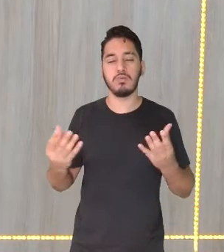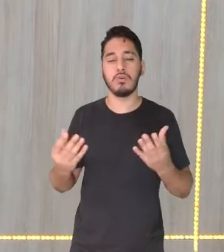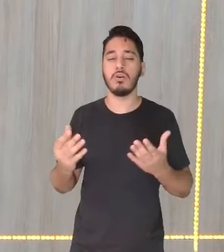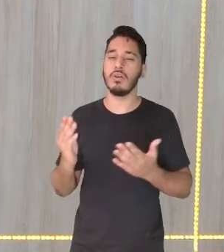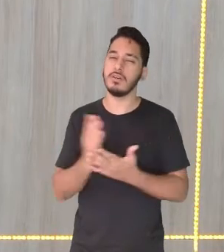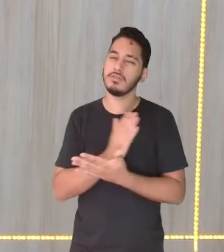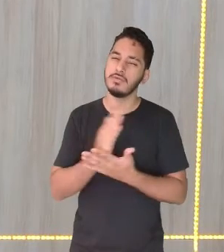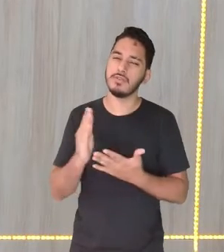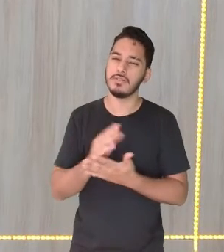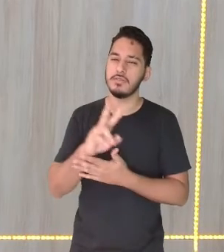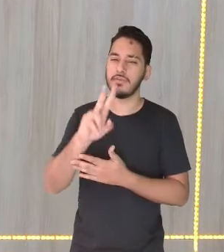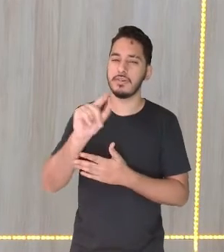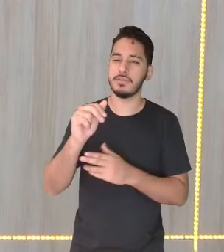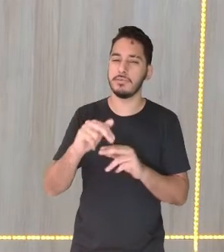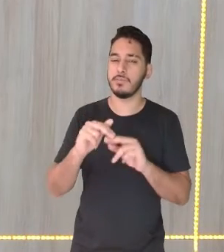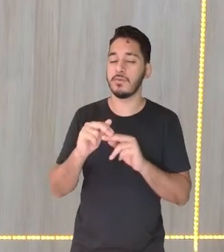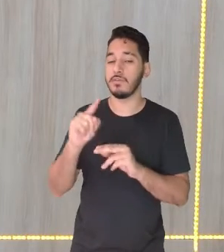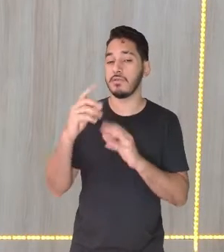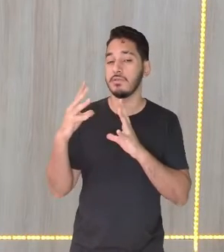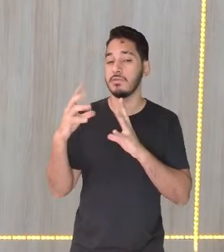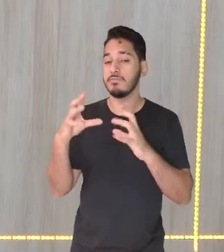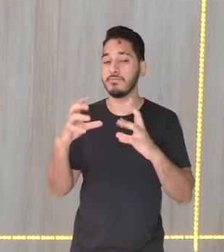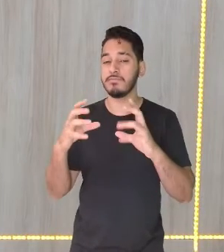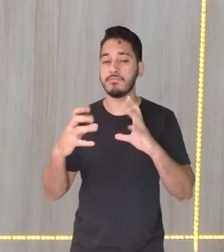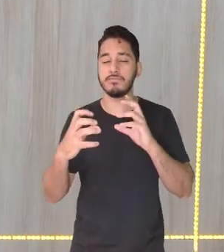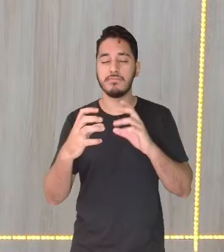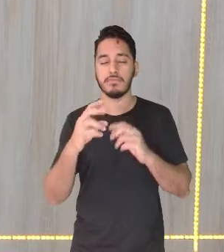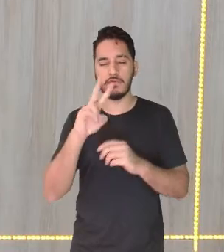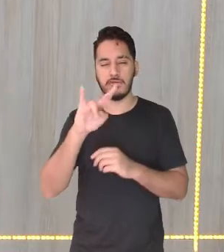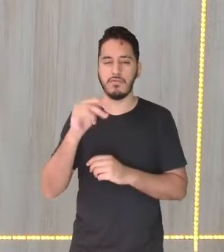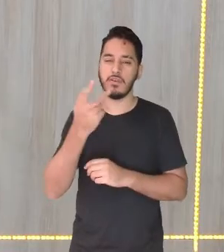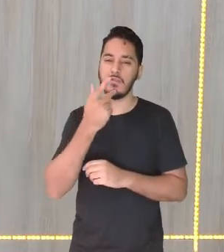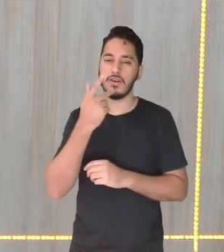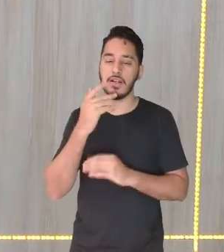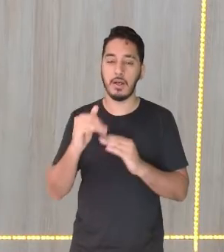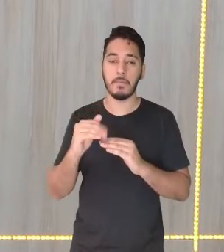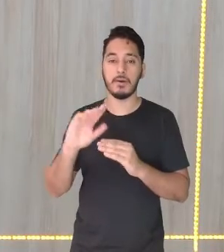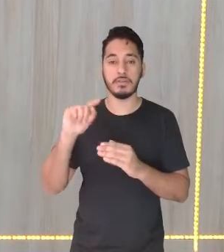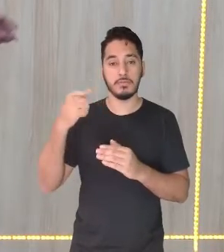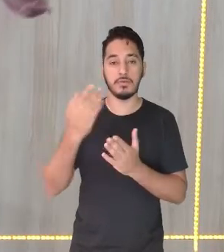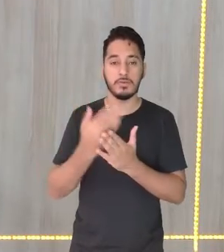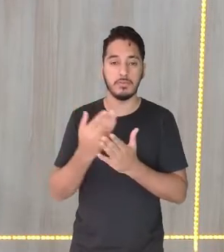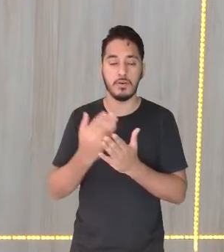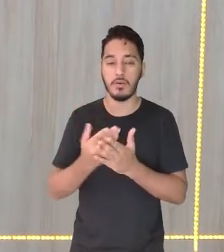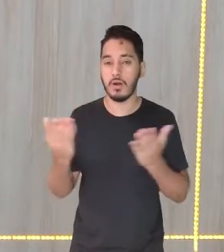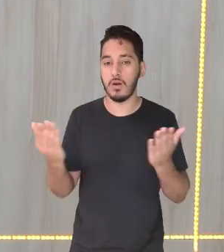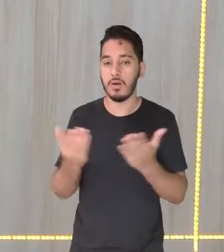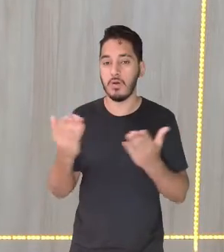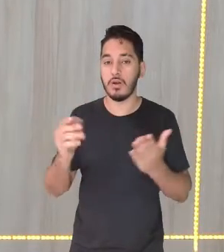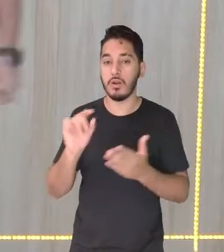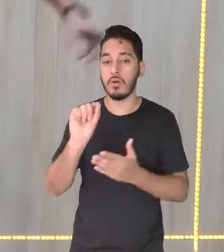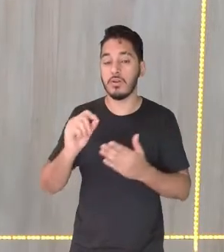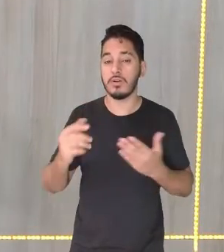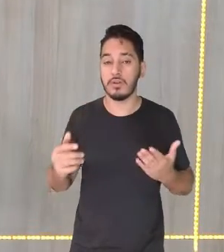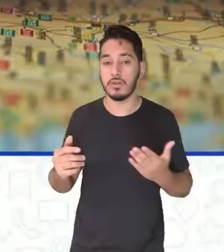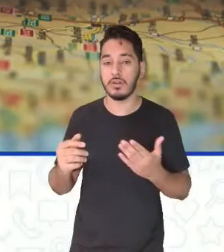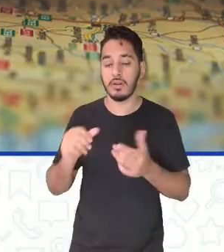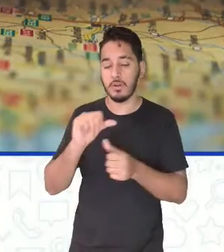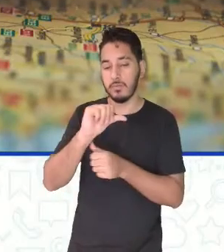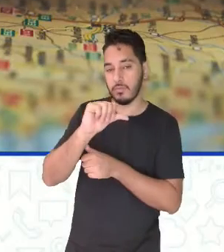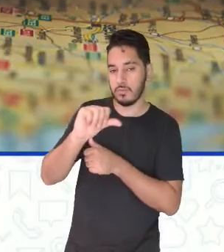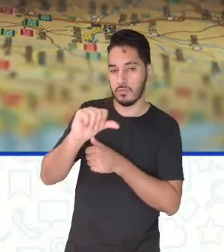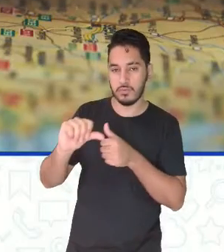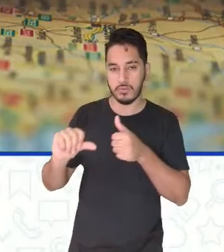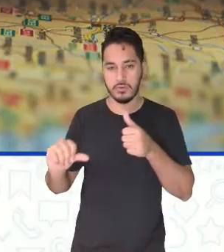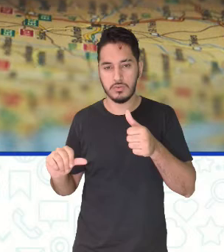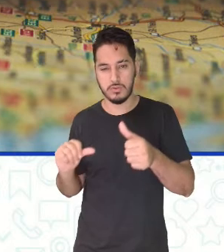vai ser motivo de conflito. E a gente vai abordar mais isso na nossa próxima aula. Agora a gente vai fazer aquela transição aqui,